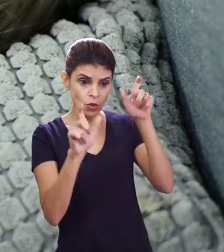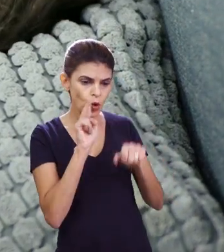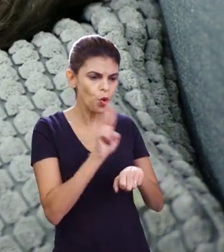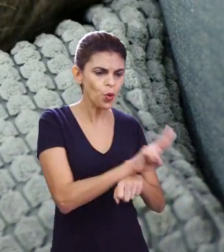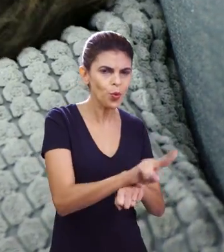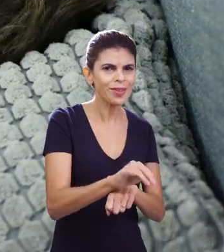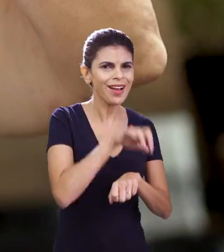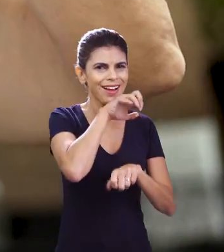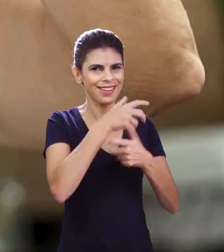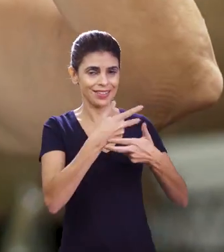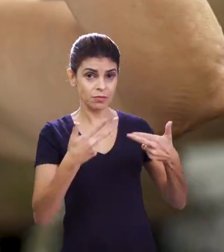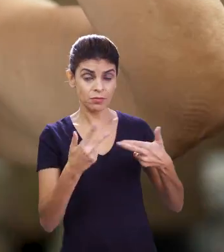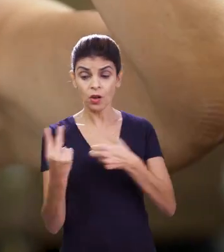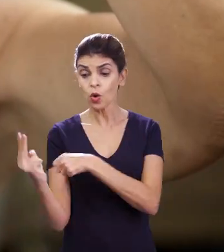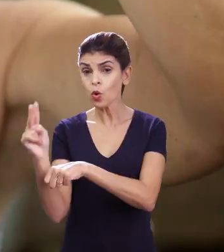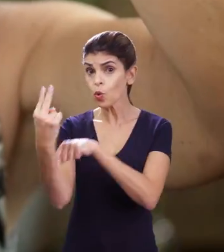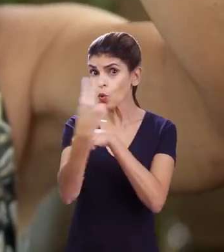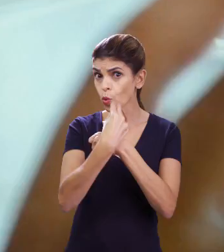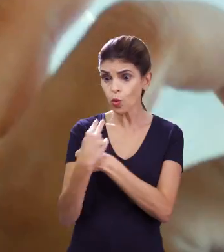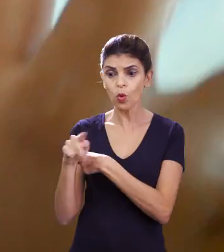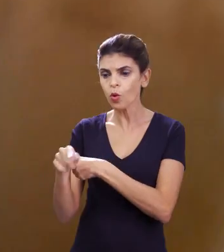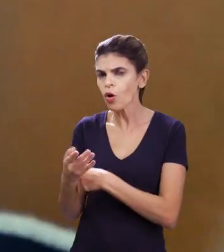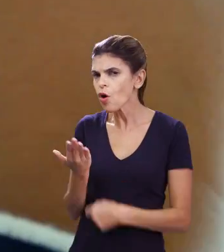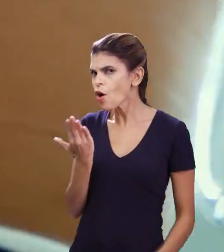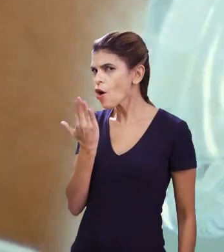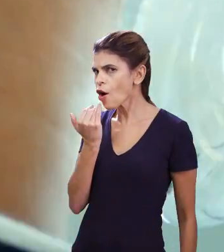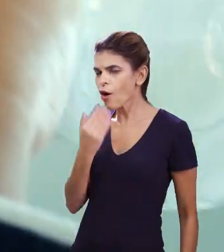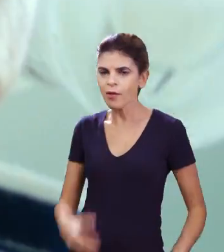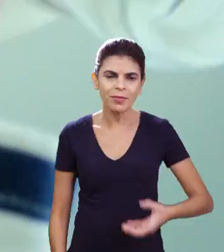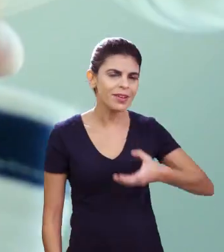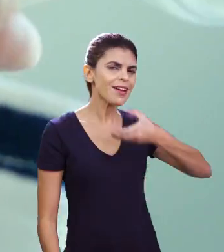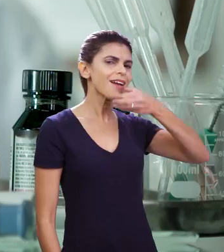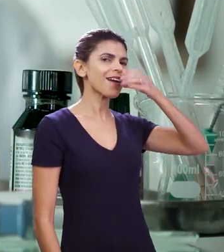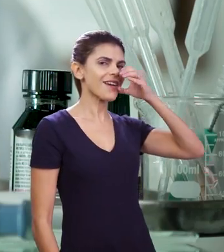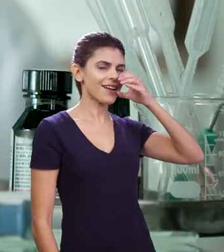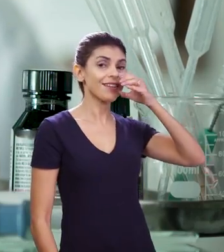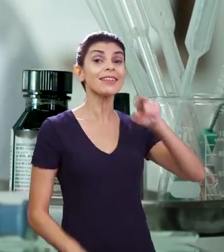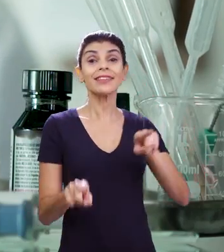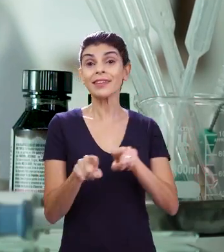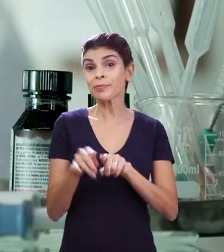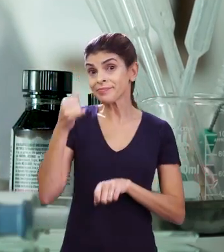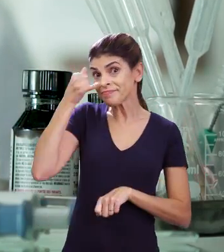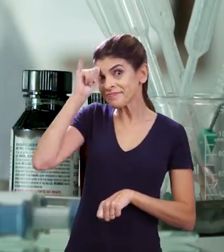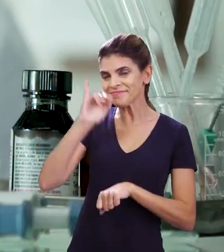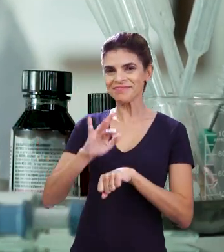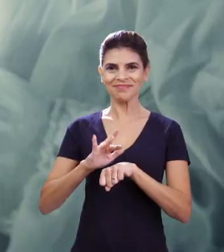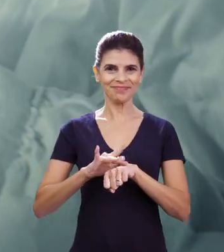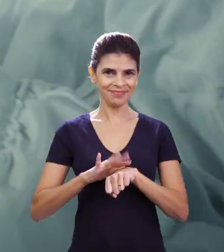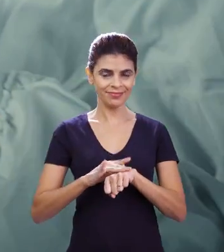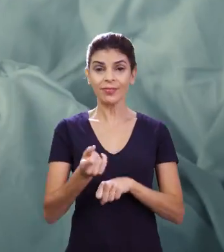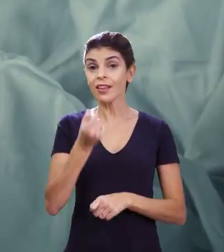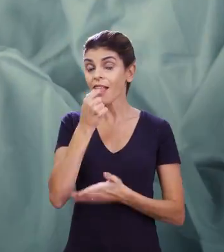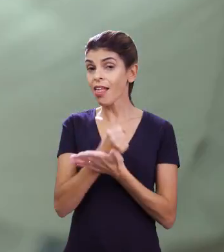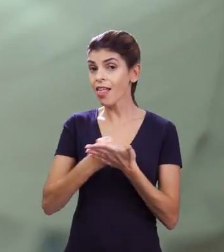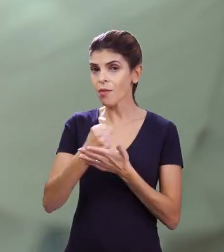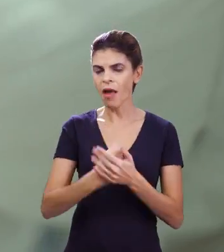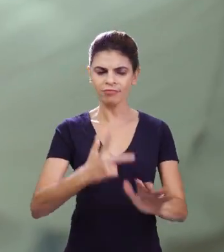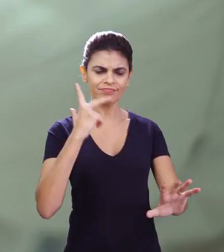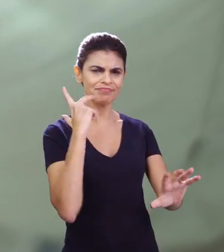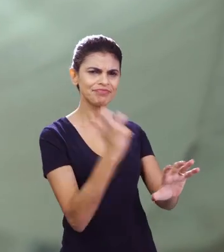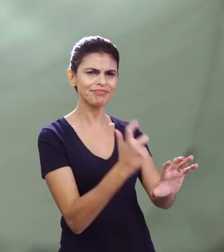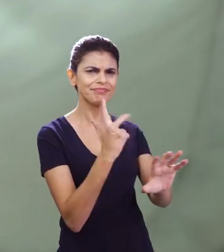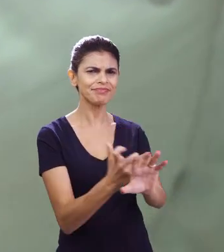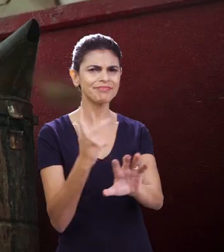das pessoas. Que cuide do que a gente come e do que a gente bebe. Que cuide da prevenção das doenças e também dos